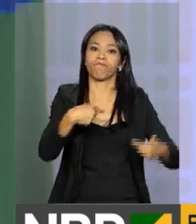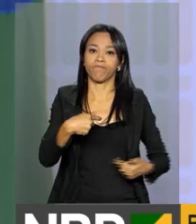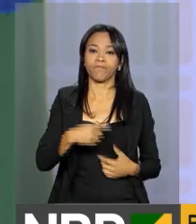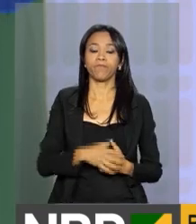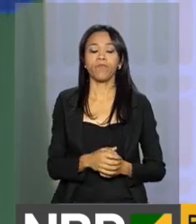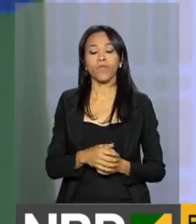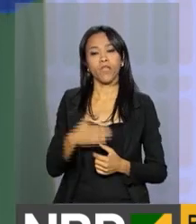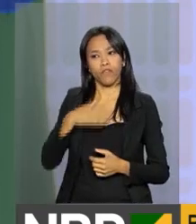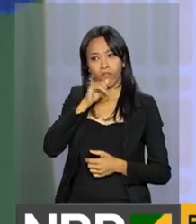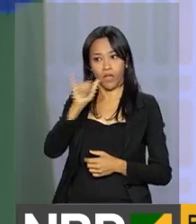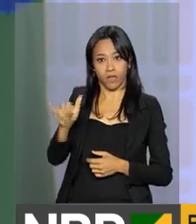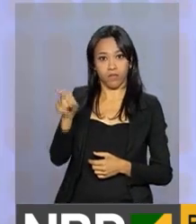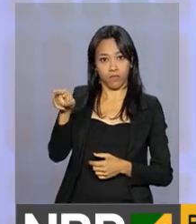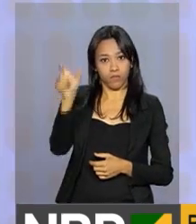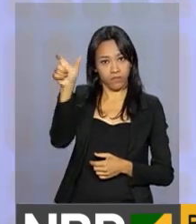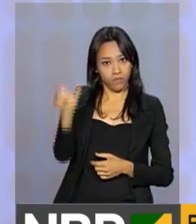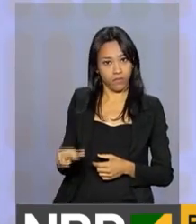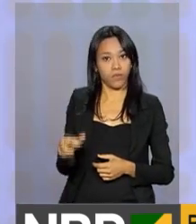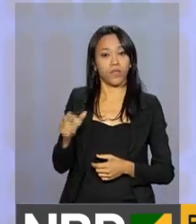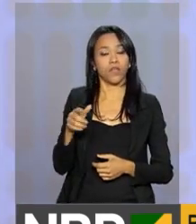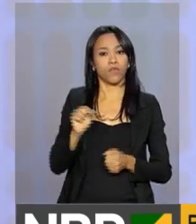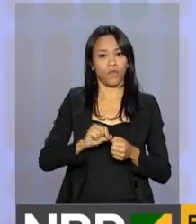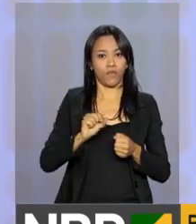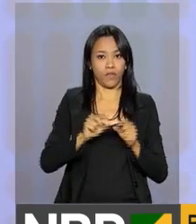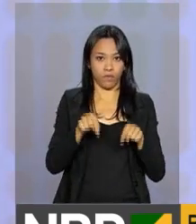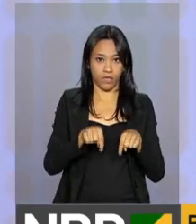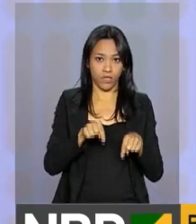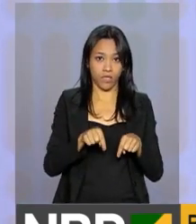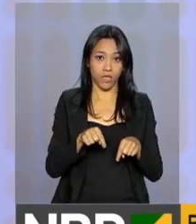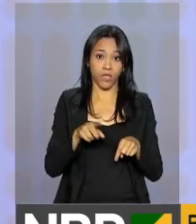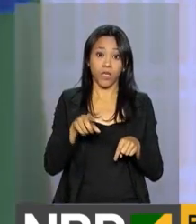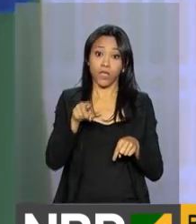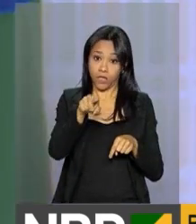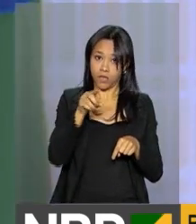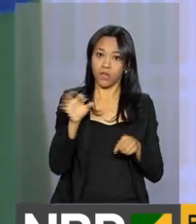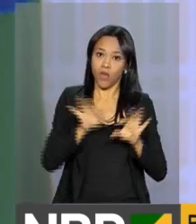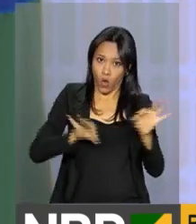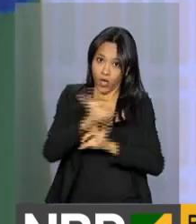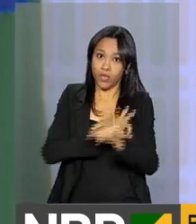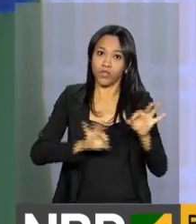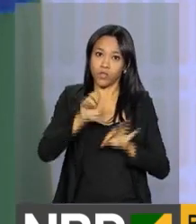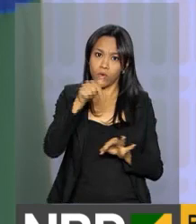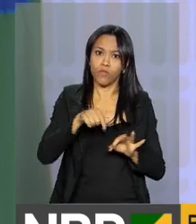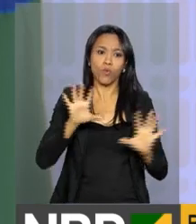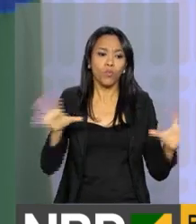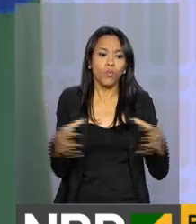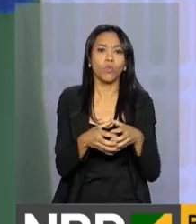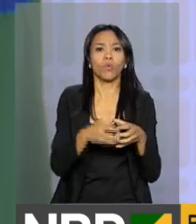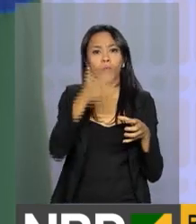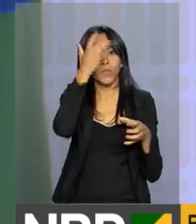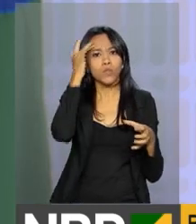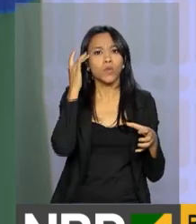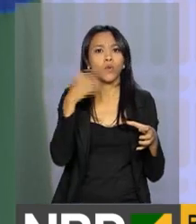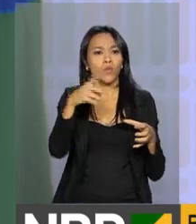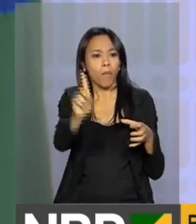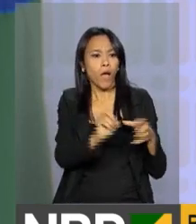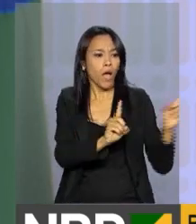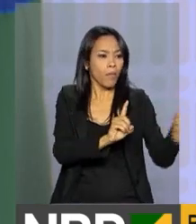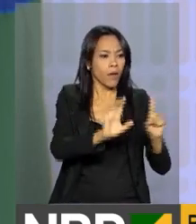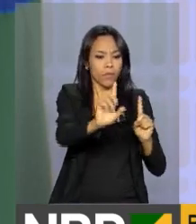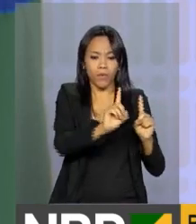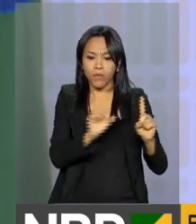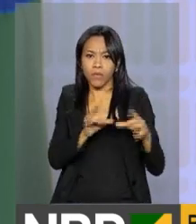senhora Márcia Hollenberg, neste momento em que organizou este evento, foi um trabalho de equipe. Ele estava me dizendo